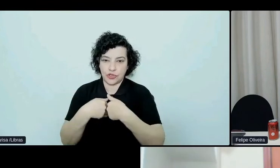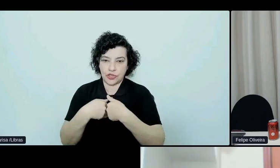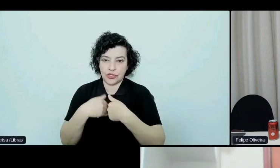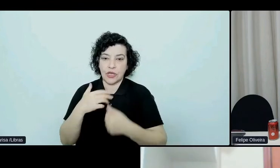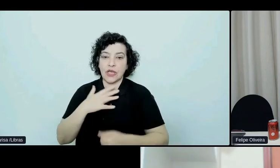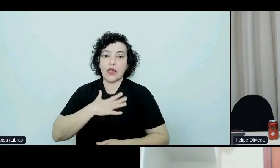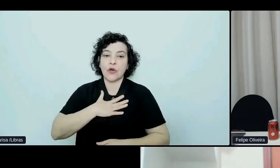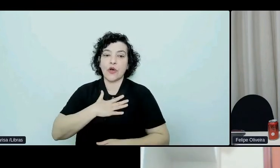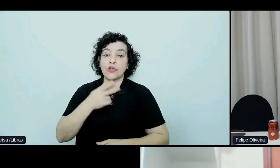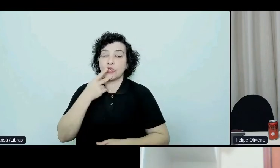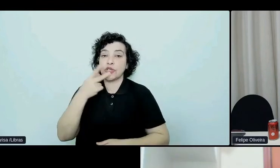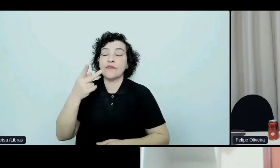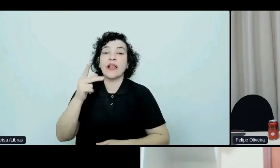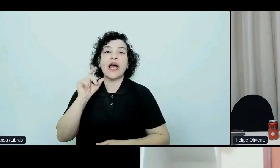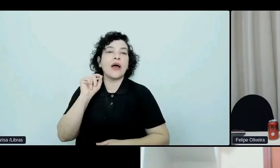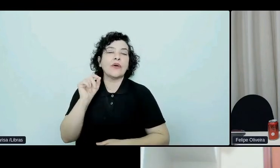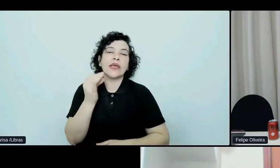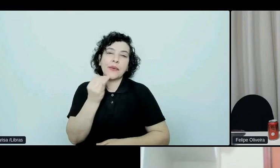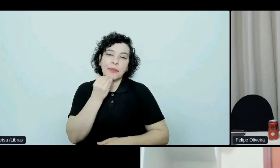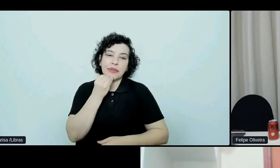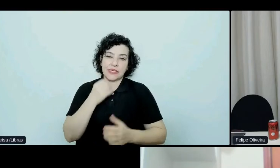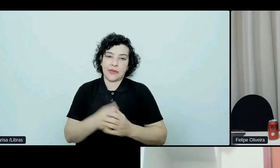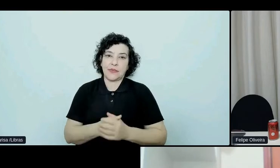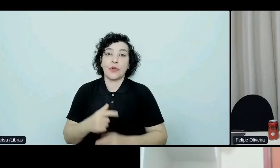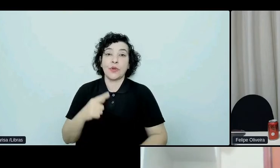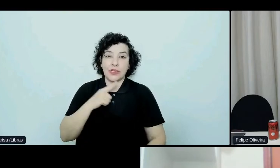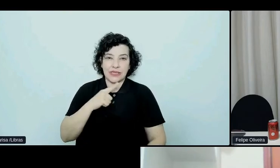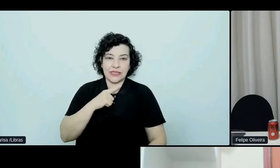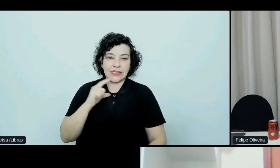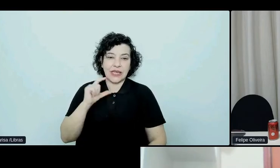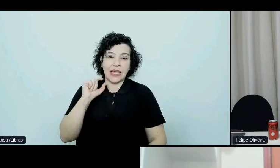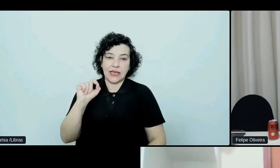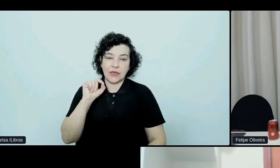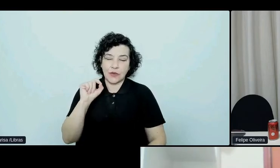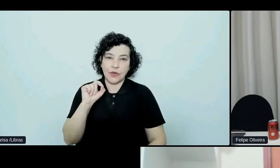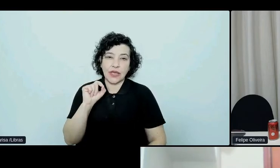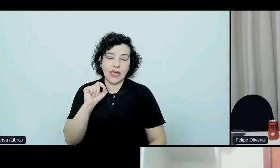autista. Porque normalmente pensam numa superprodução por causa do hiperfoco.